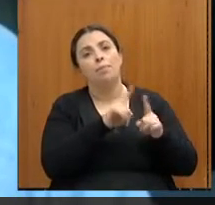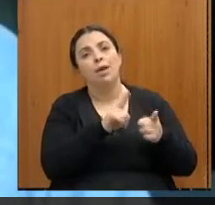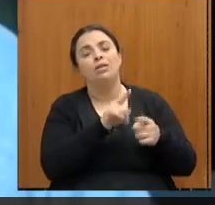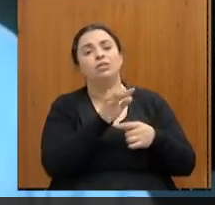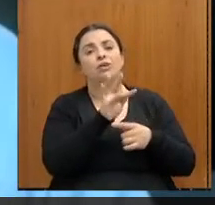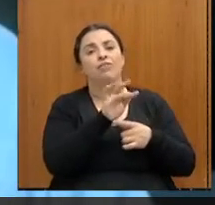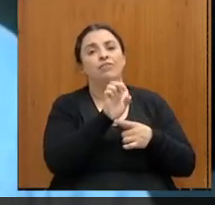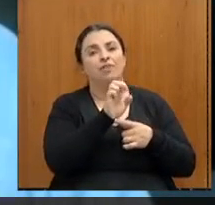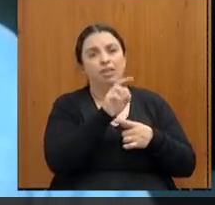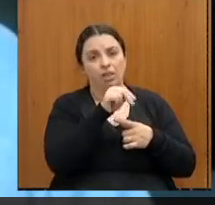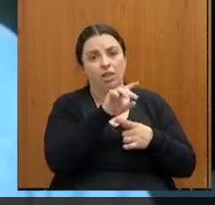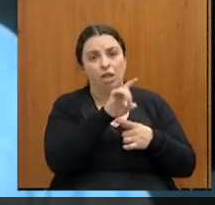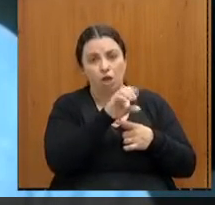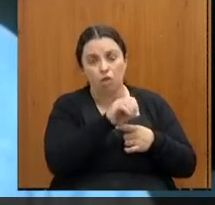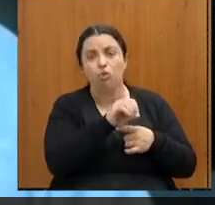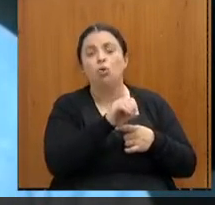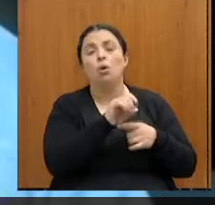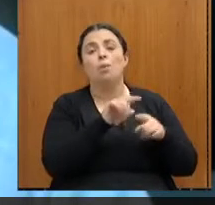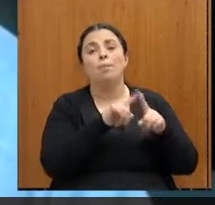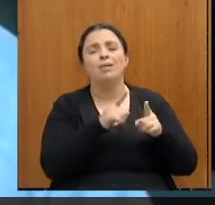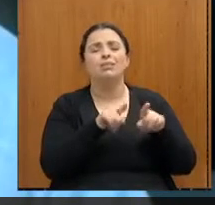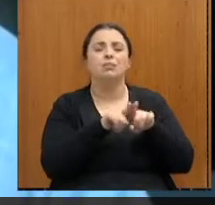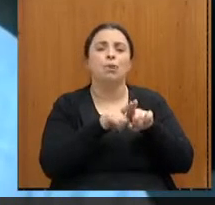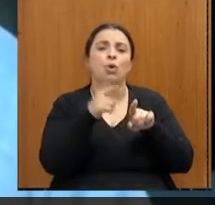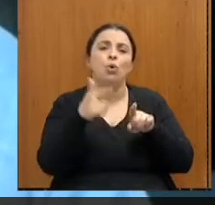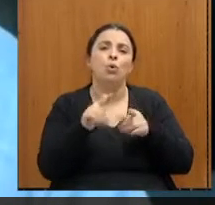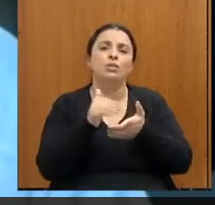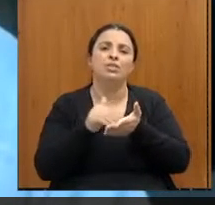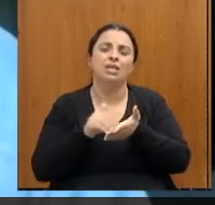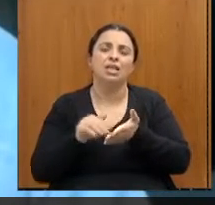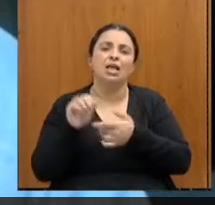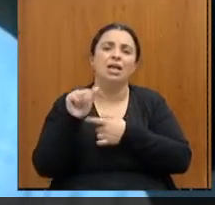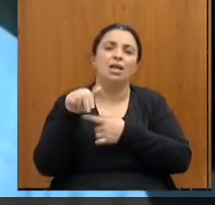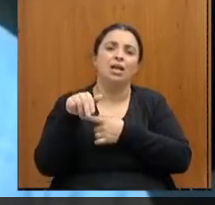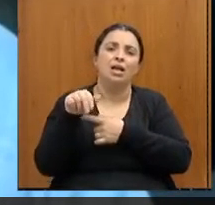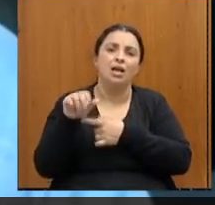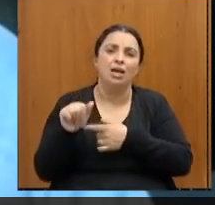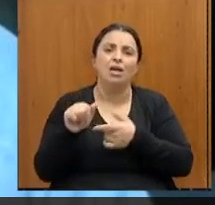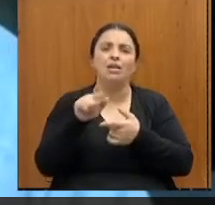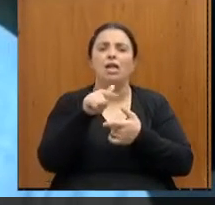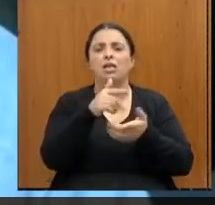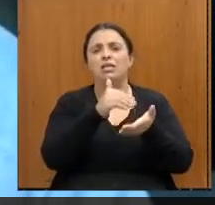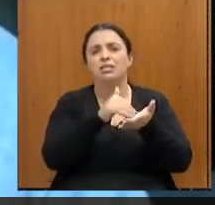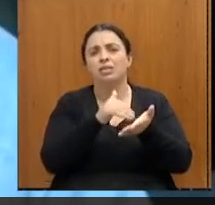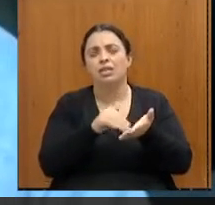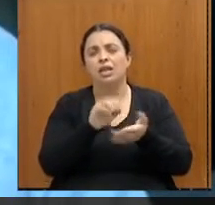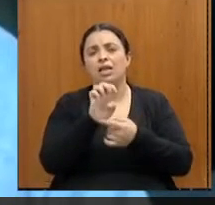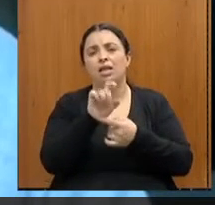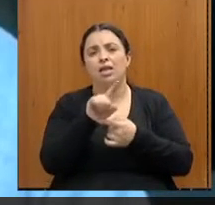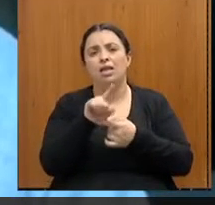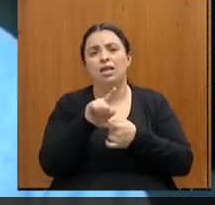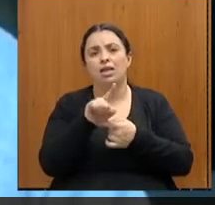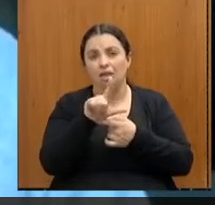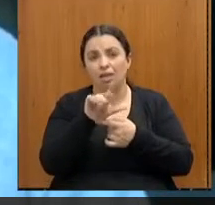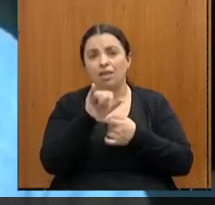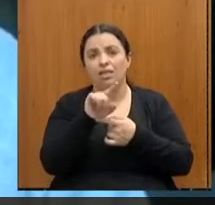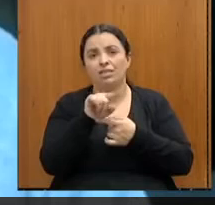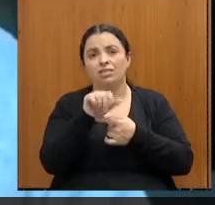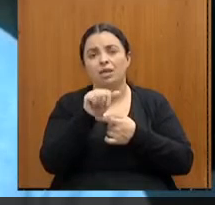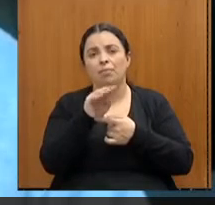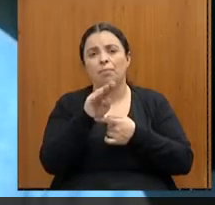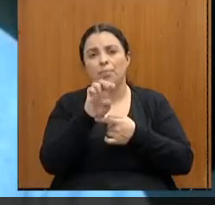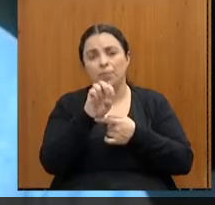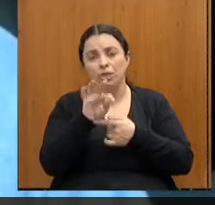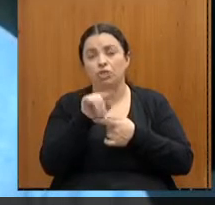com a secretaria a secretaria Ana da secretária Elizabeth também esse tecido muito importante para as políticas